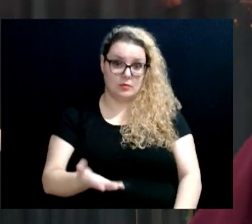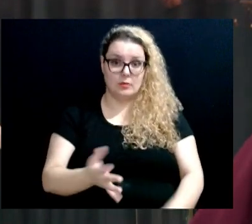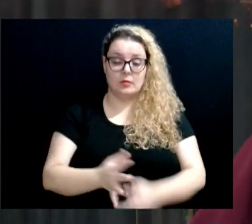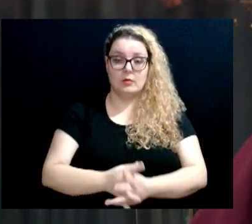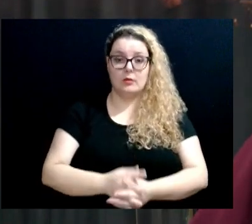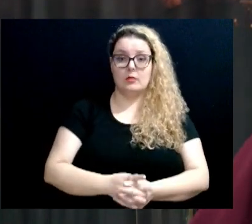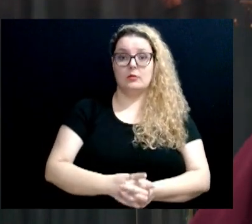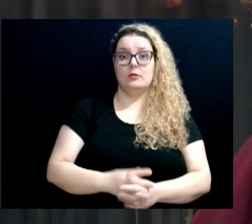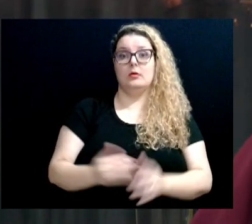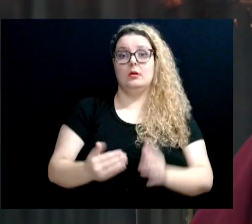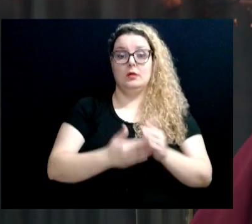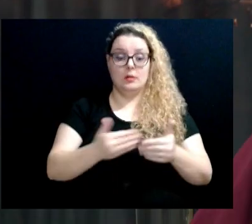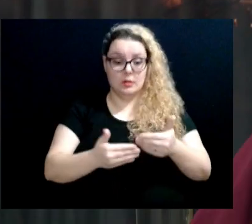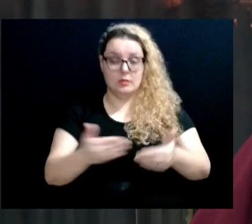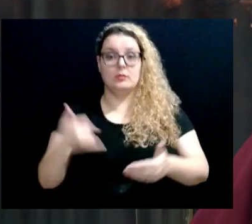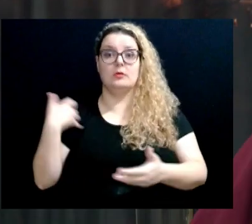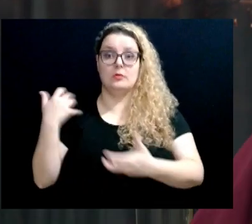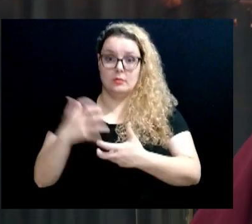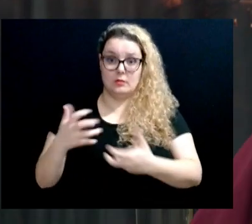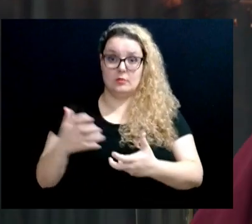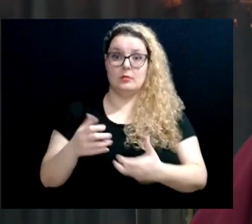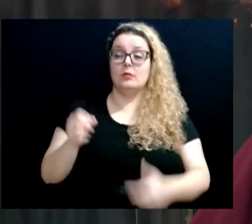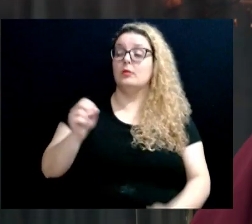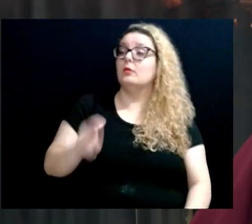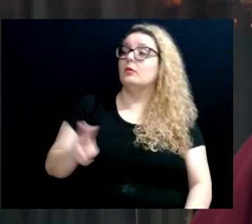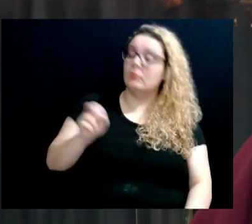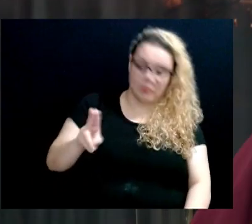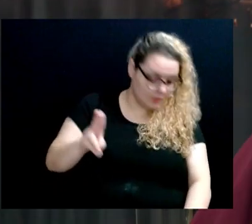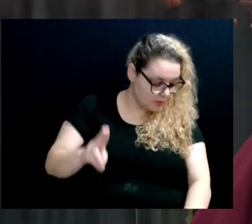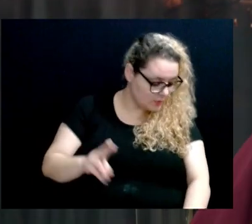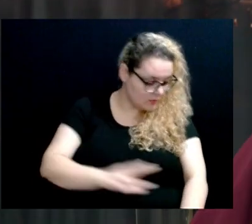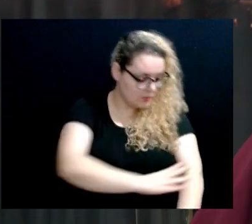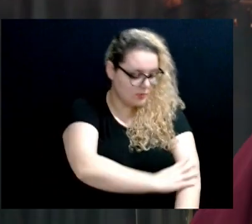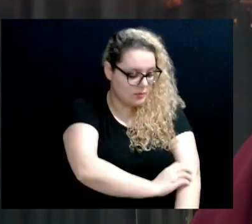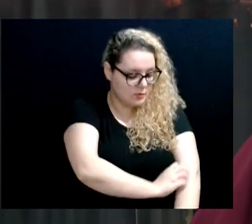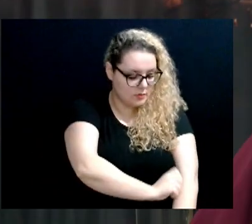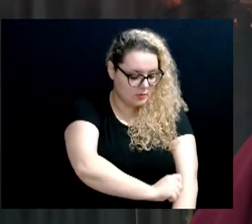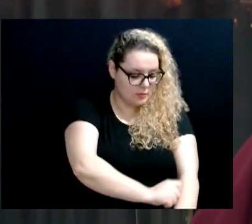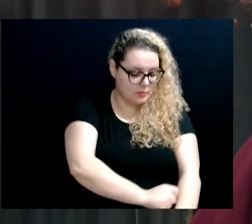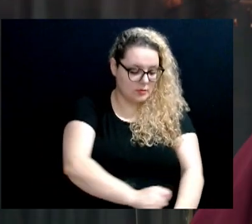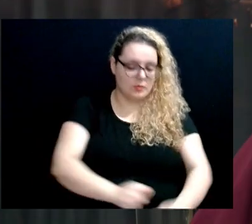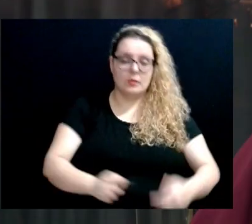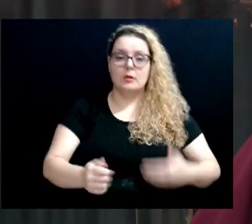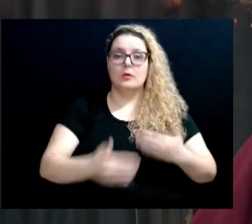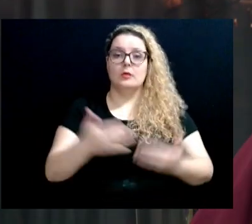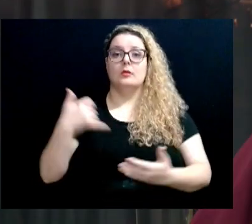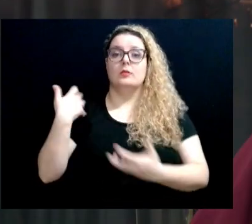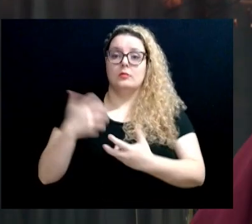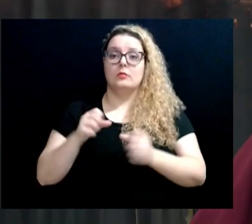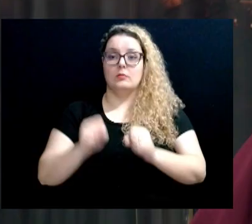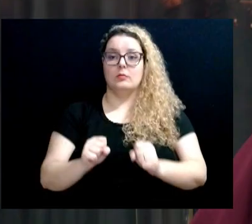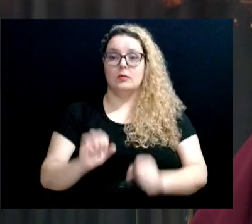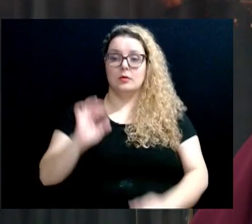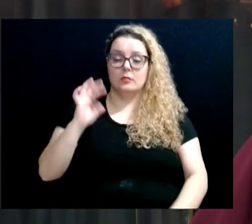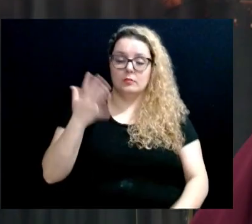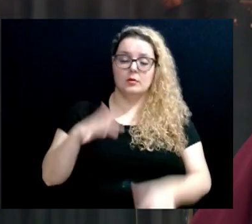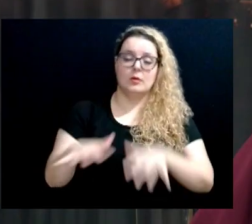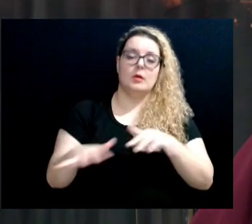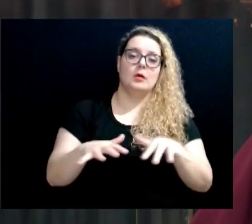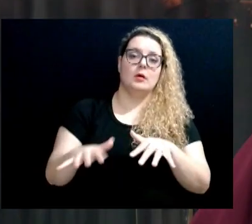de envelhecimento. Uau, olha isso. No processo de envelhecimento, pode acontecer esse movimento de